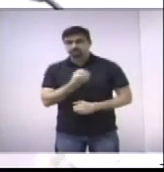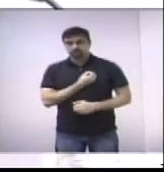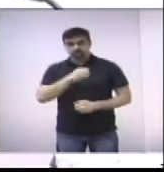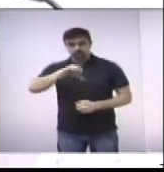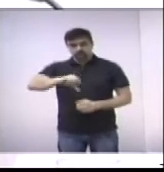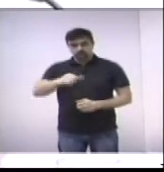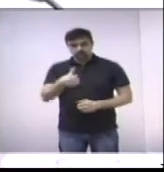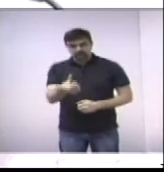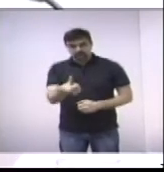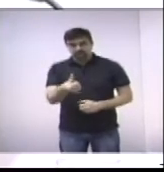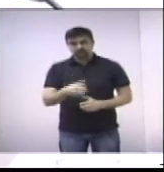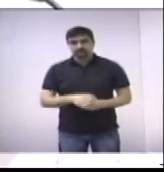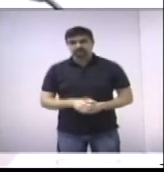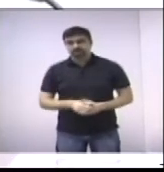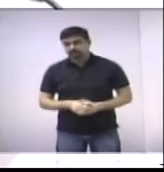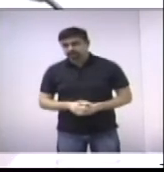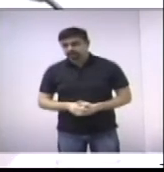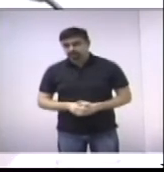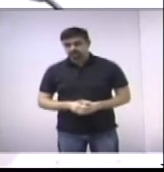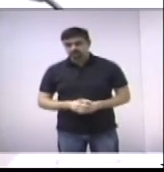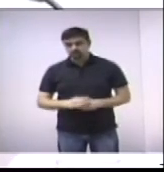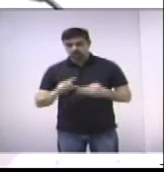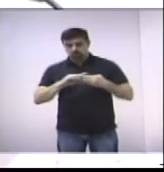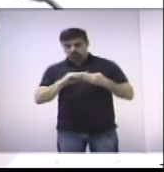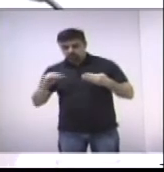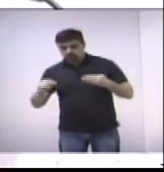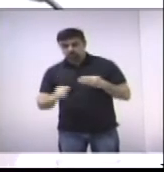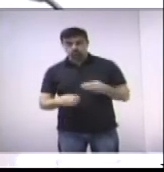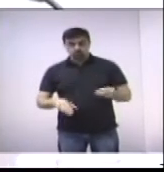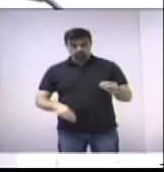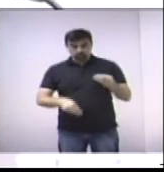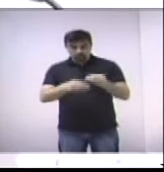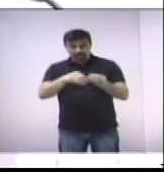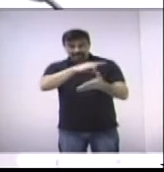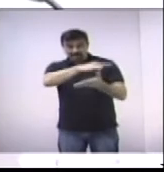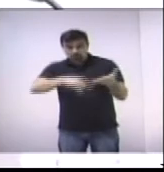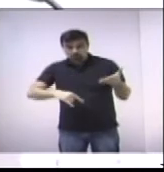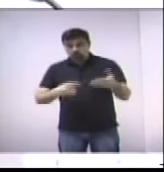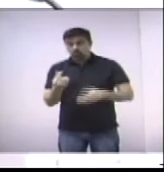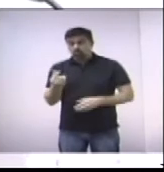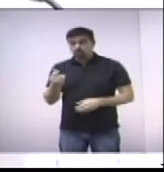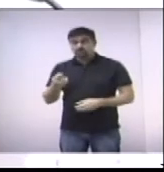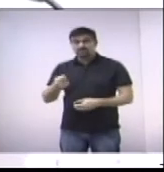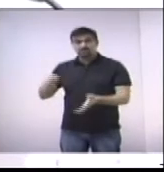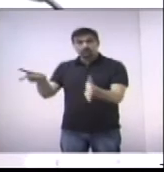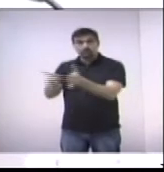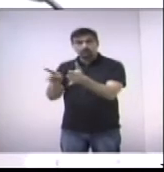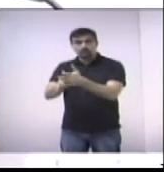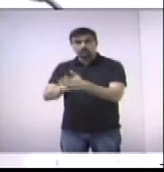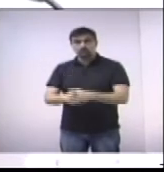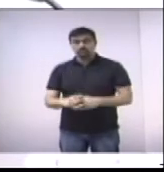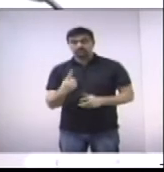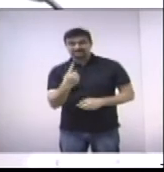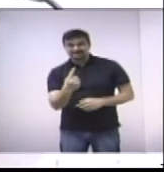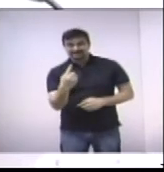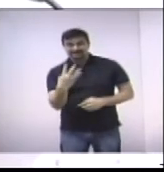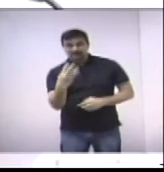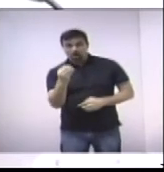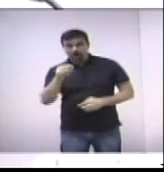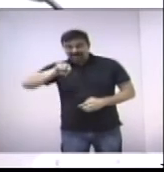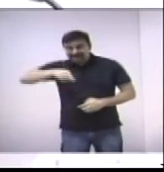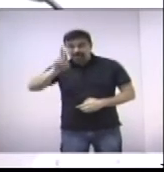96. Nos termos do documento em anexo, o capital da social da MD4 é de